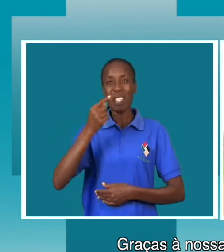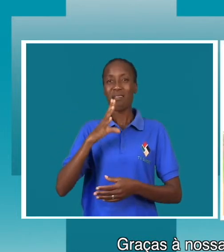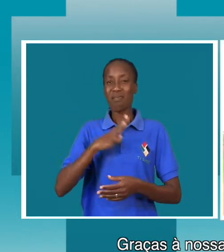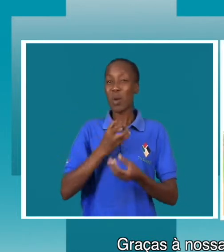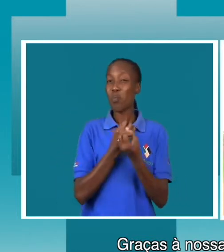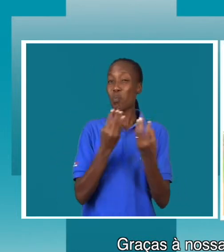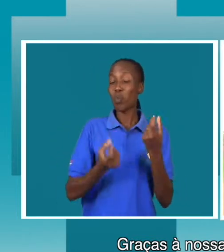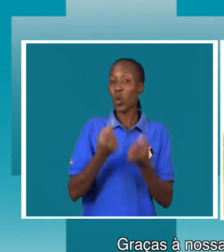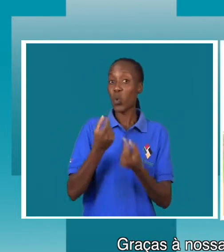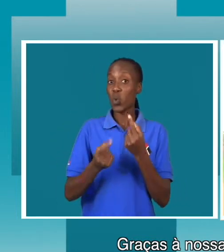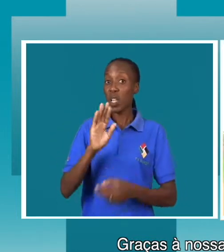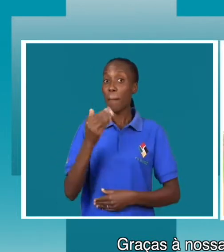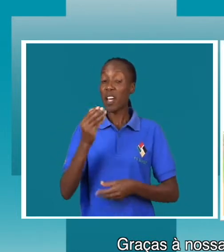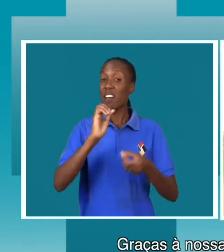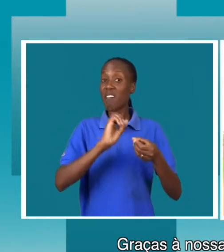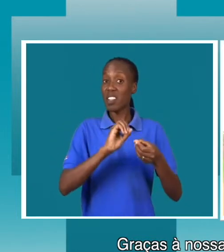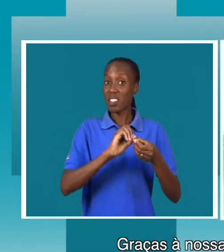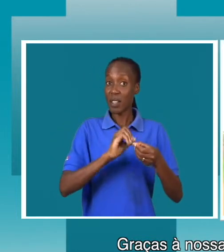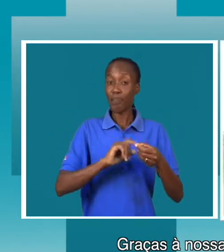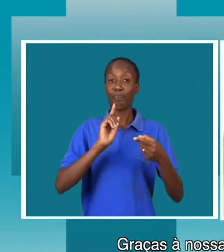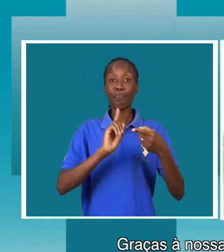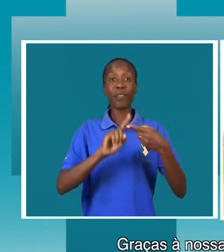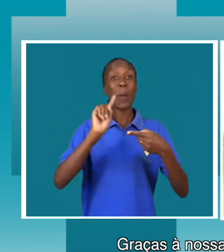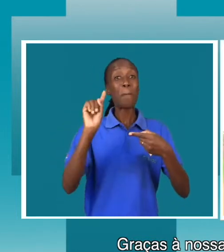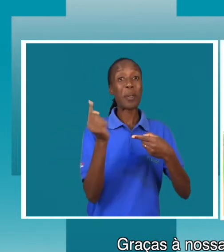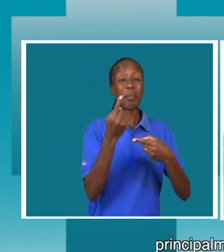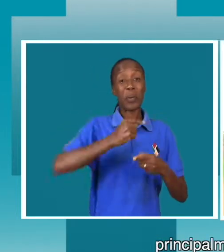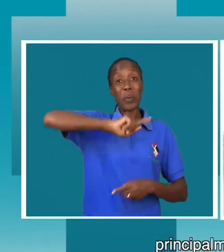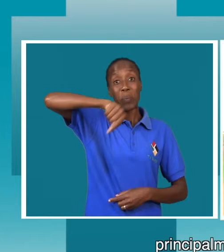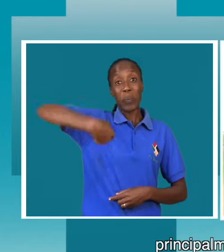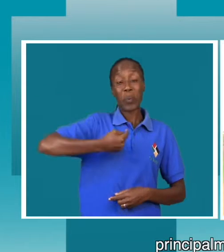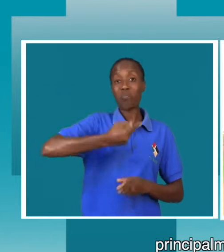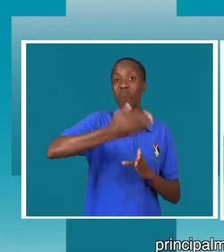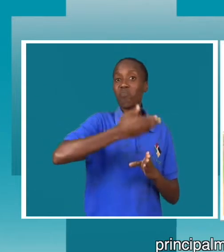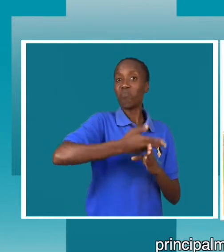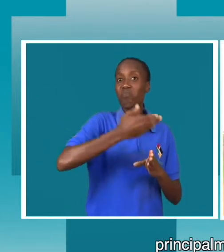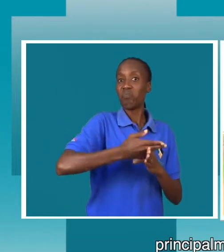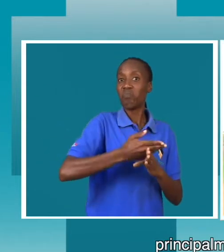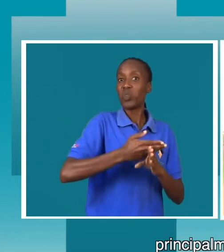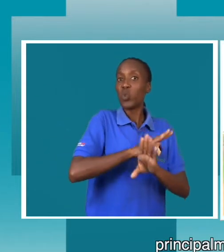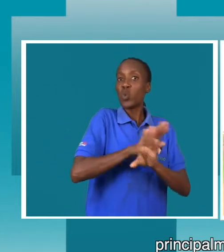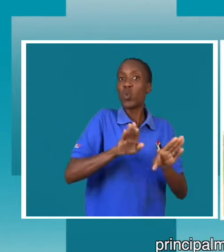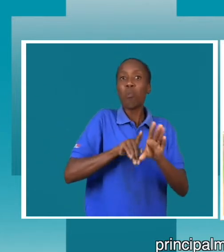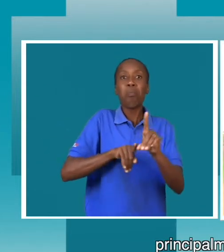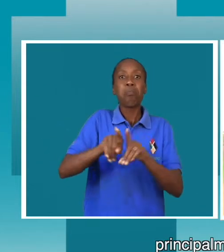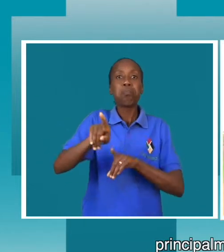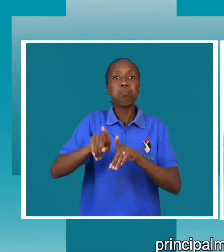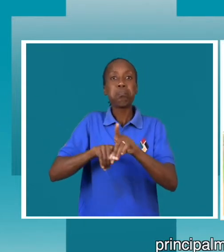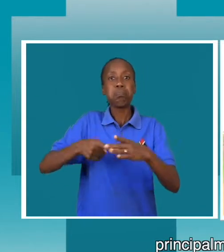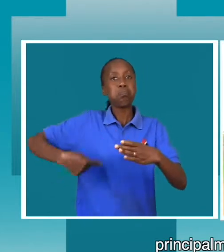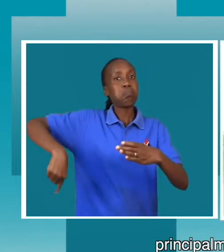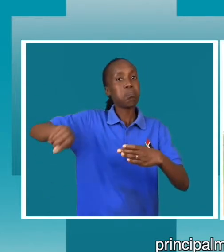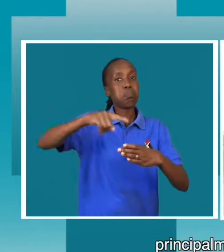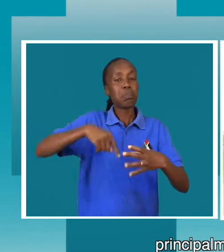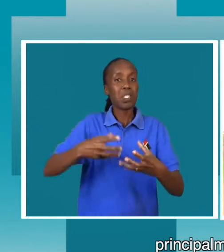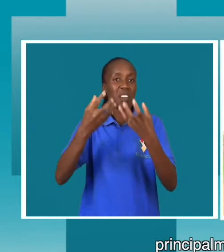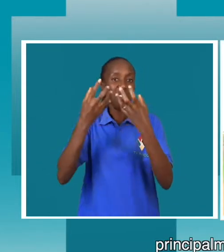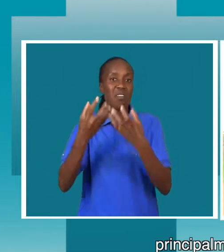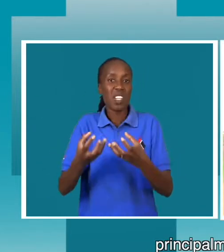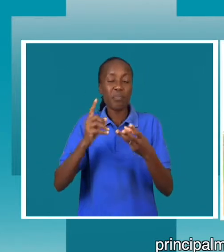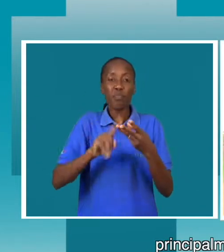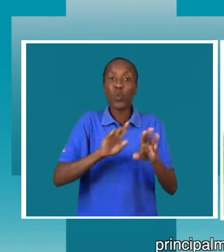continuassem mais para frente. Principalmente para mim, que estou me